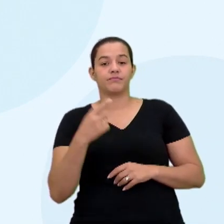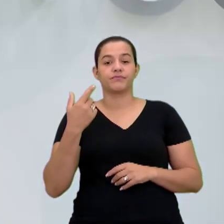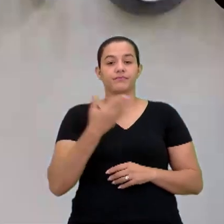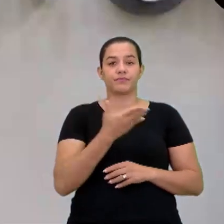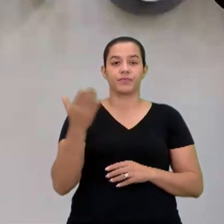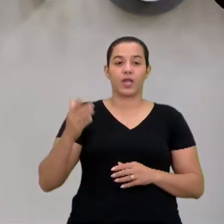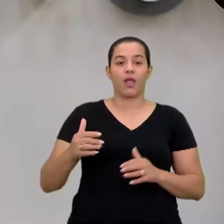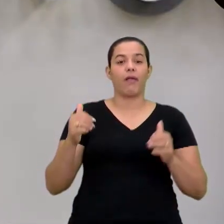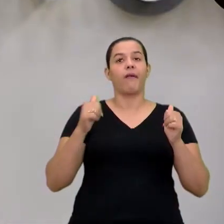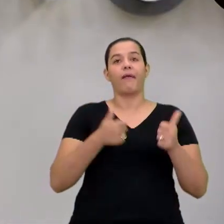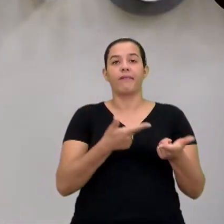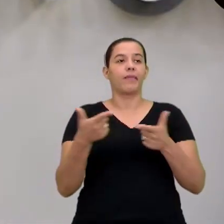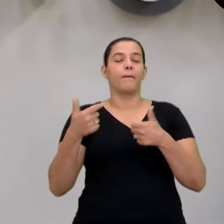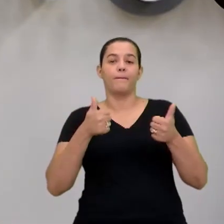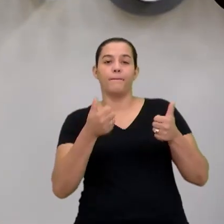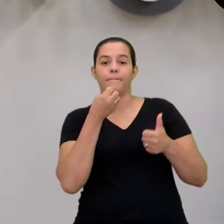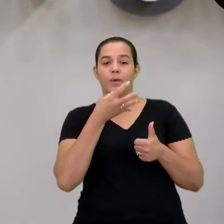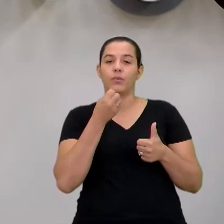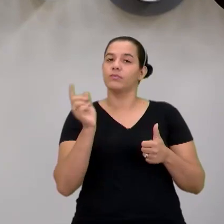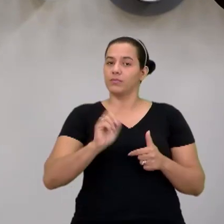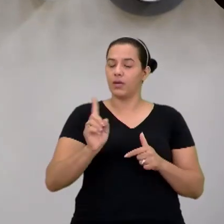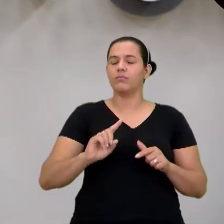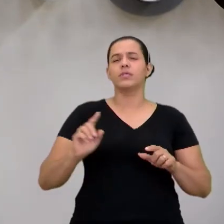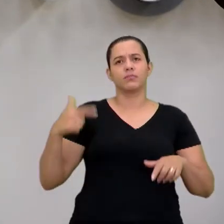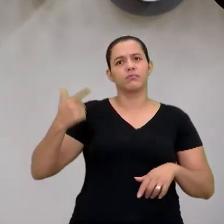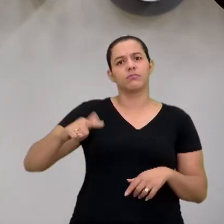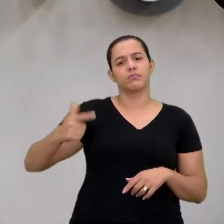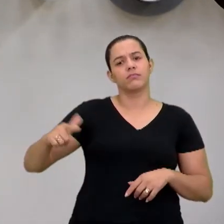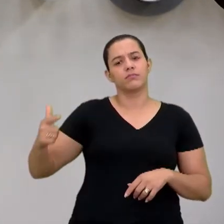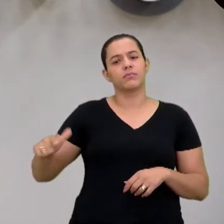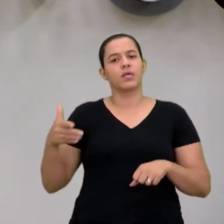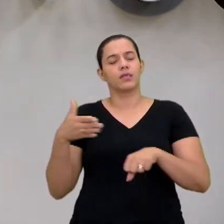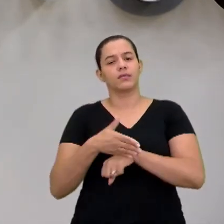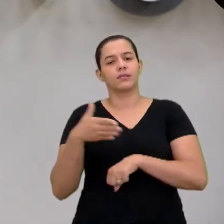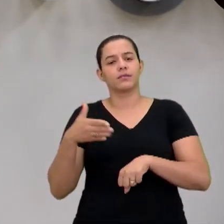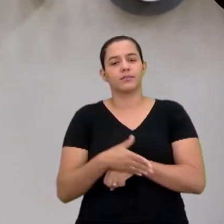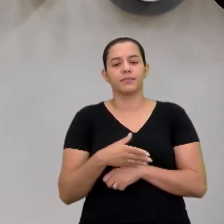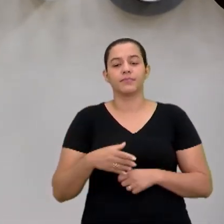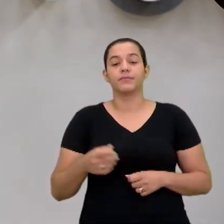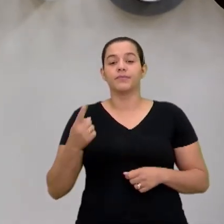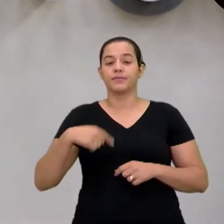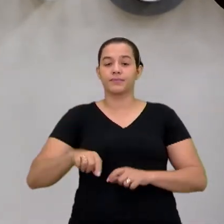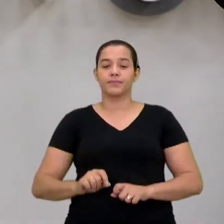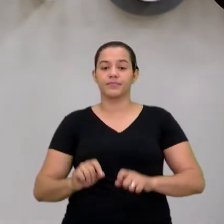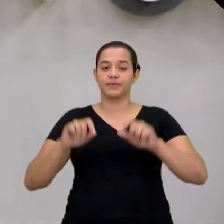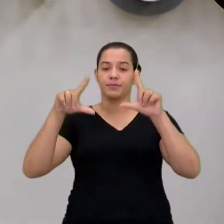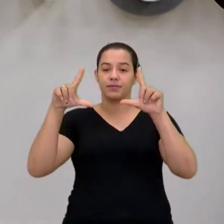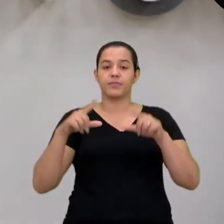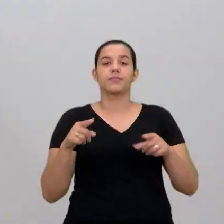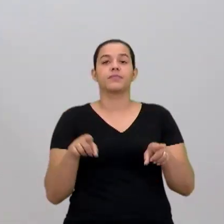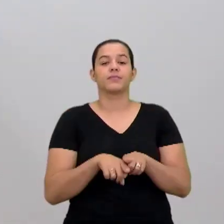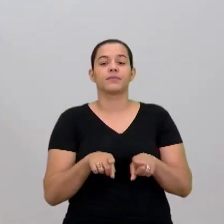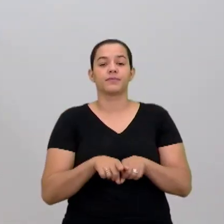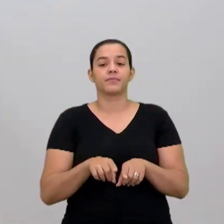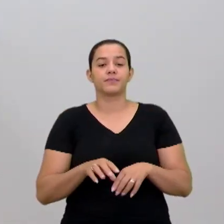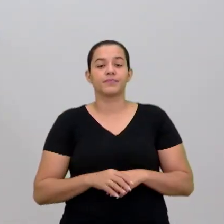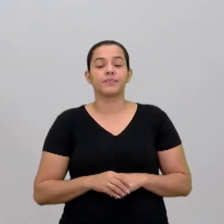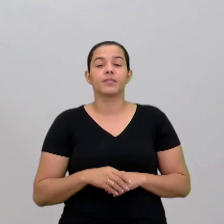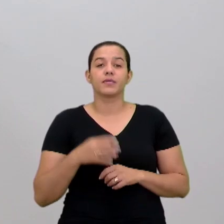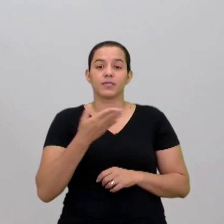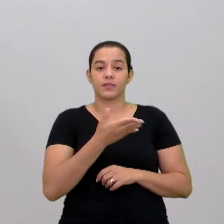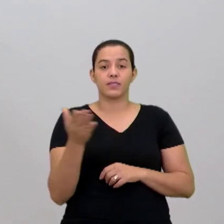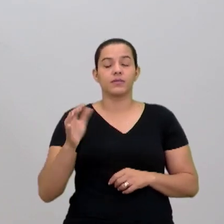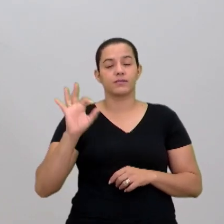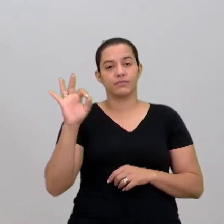isso, mulheres precisam aí valorizarmos buscar o aumento, né? o seu lugar no mercado e aumentar aí esse índice. E esse tipo de aumento,